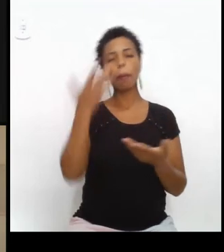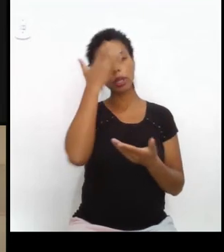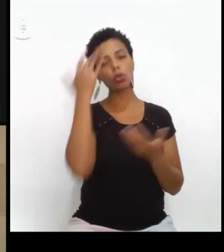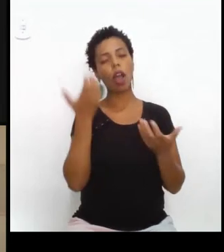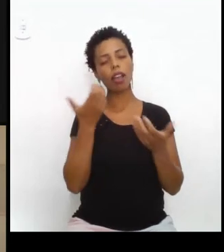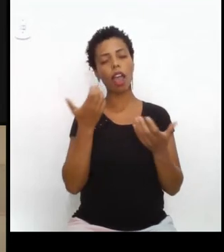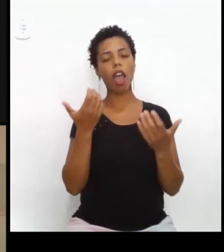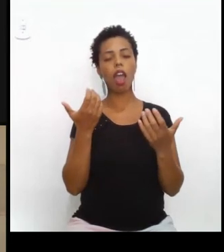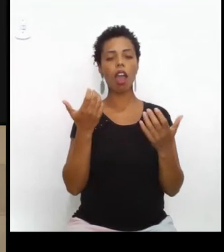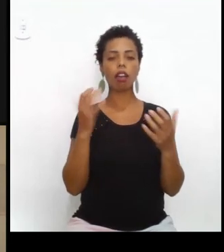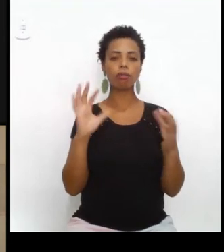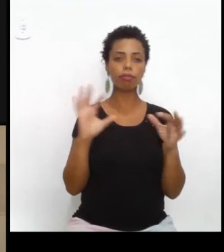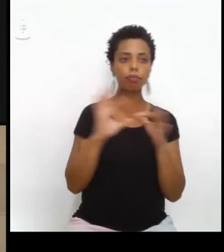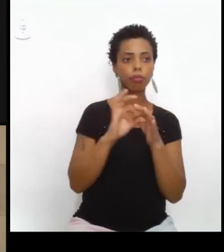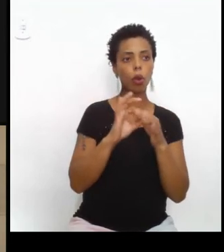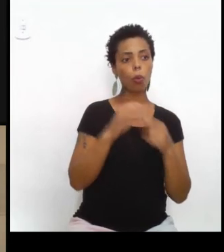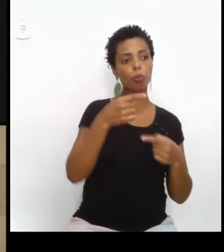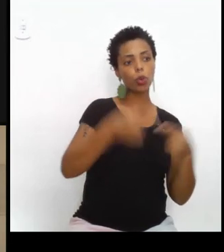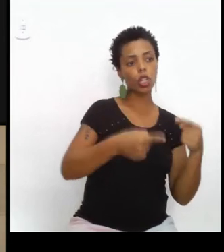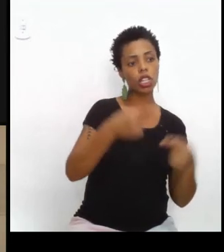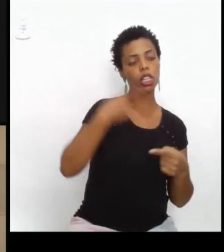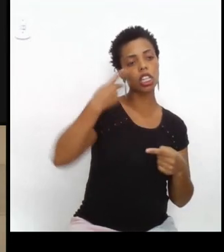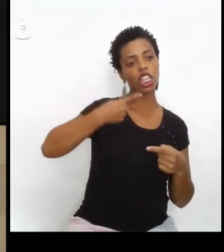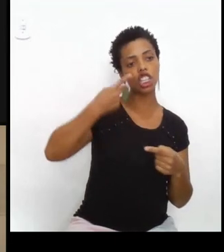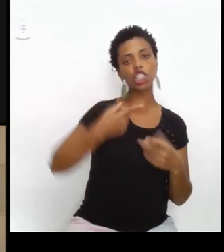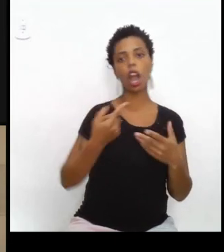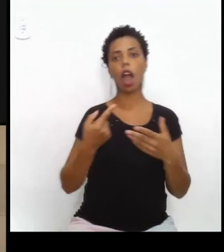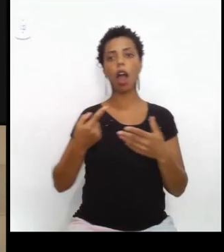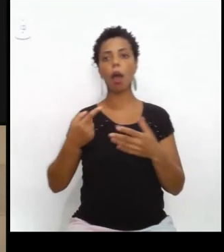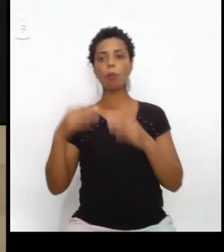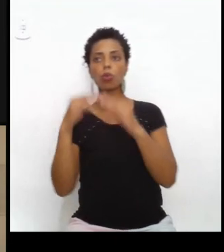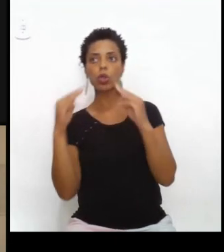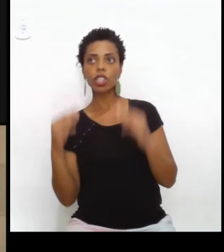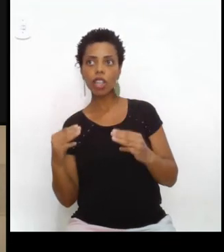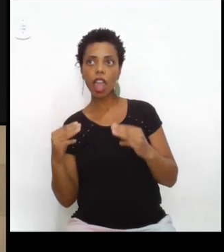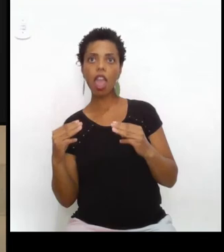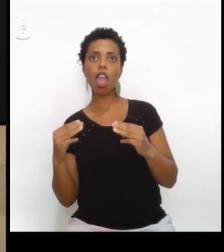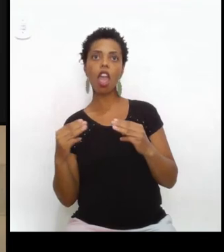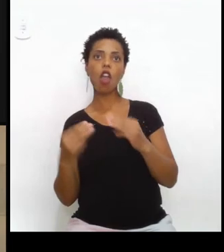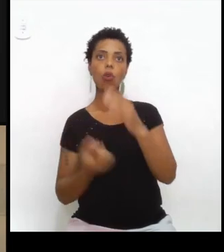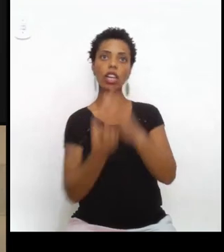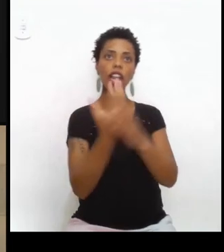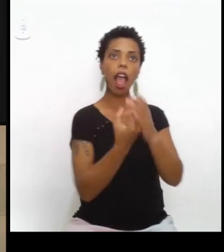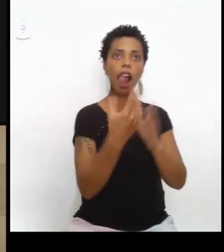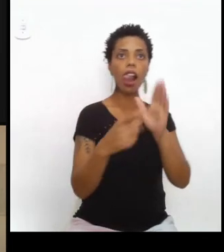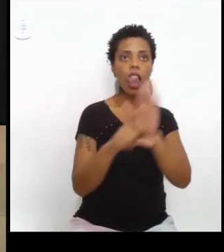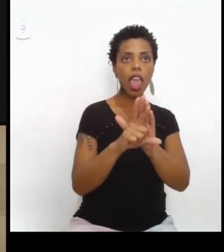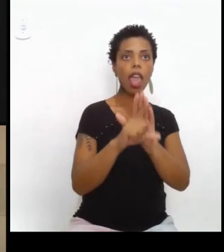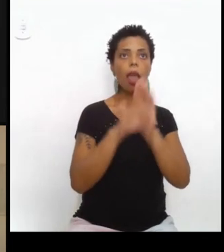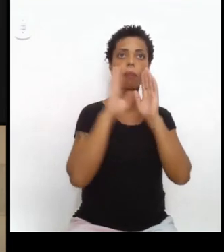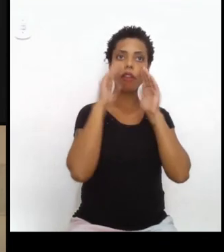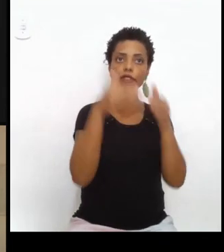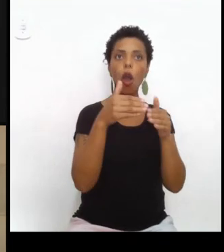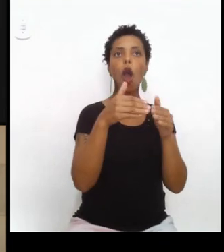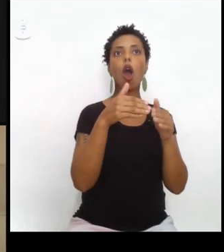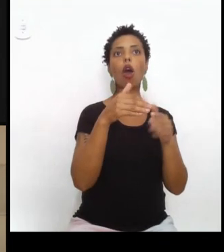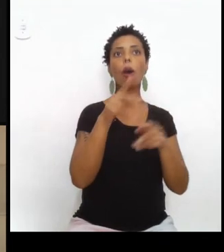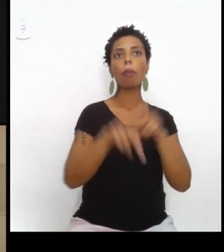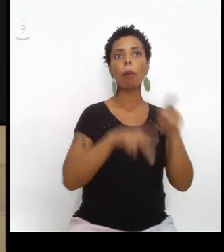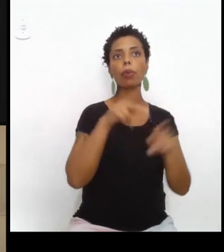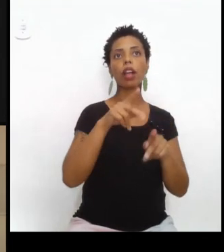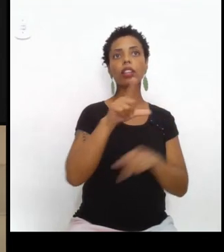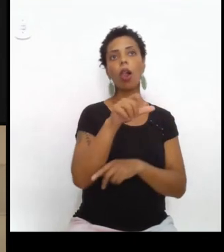questões legislativas e questões da população lésbica e o museu eu pedi para o